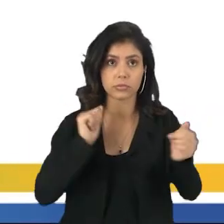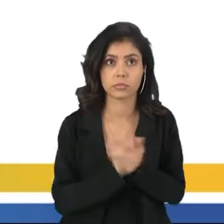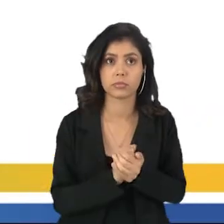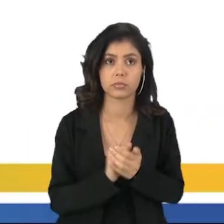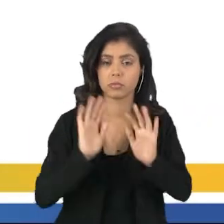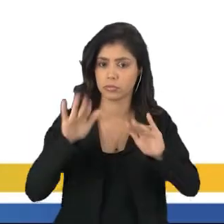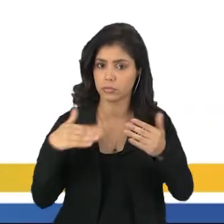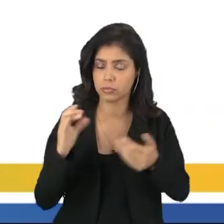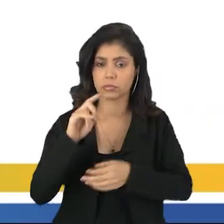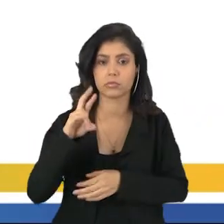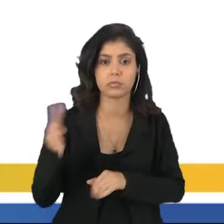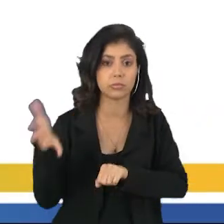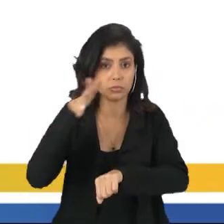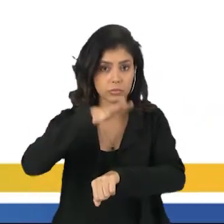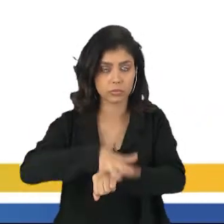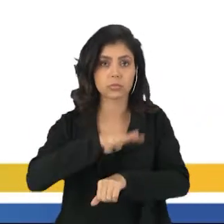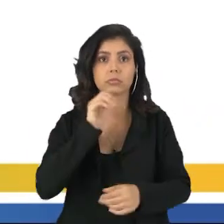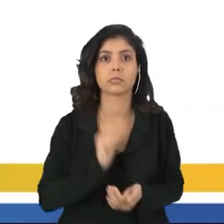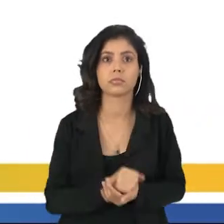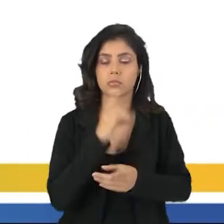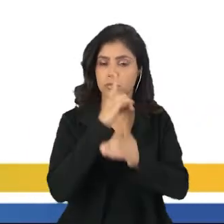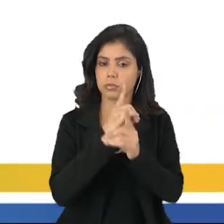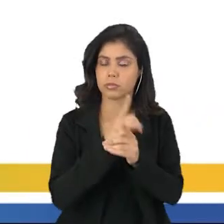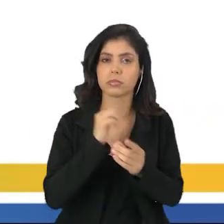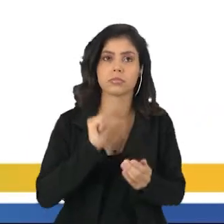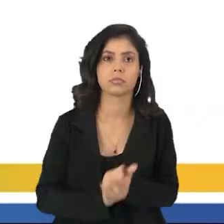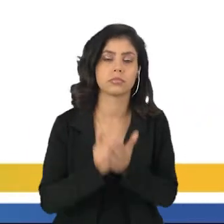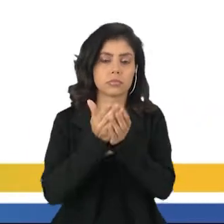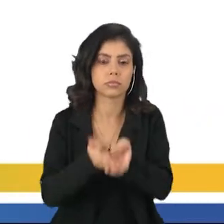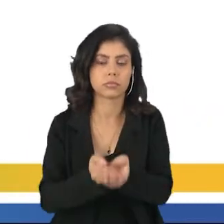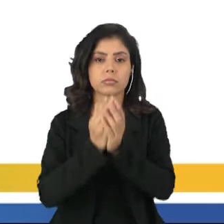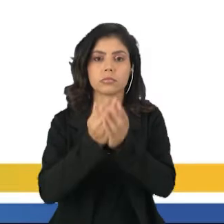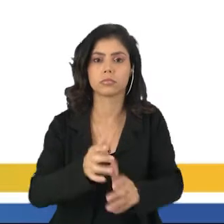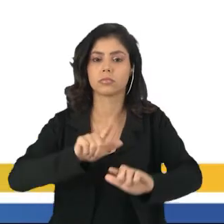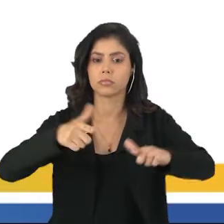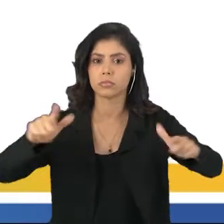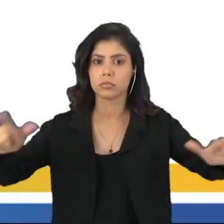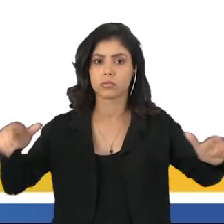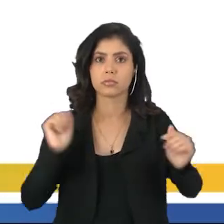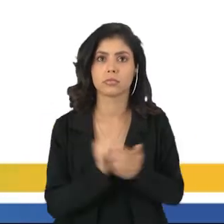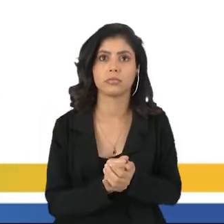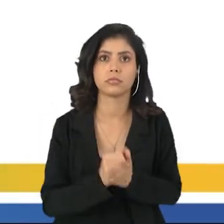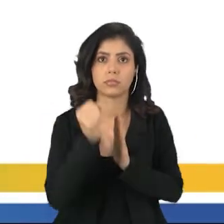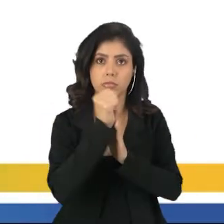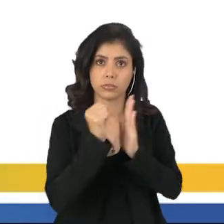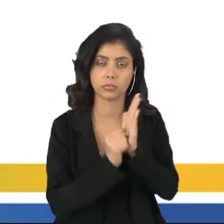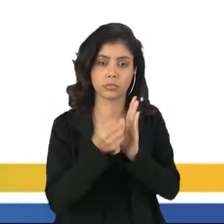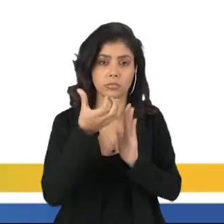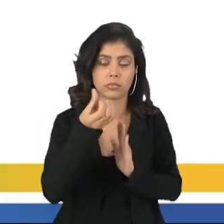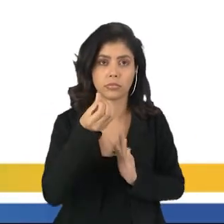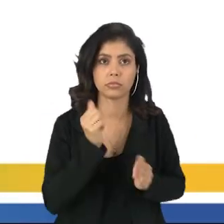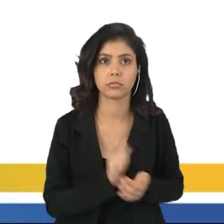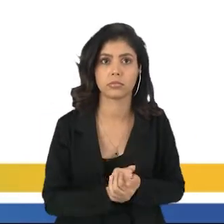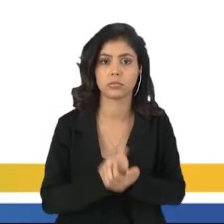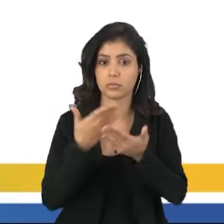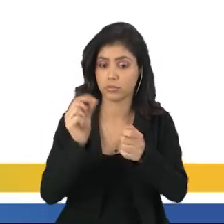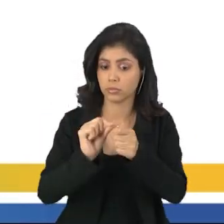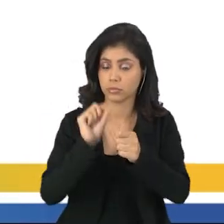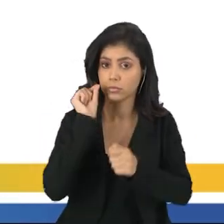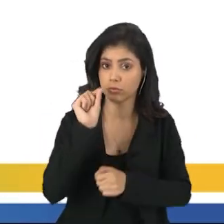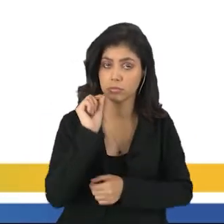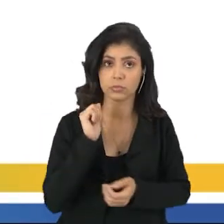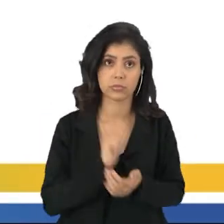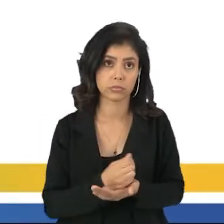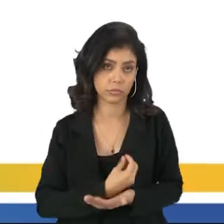do colonialismo, às descobertas ultramarinas, às grandes navegações do século XVI. Isso fez com que a Europa